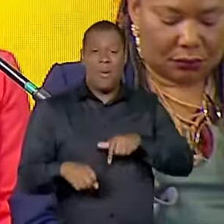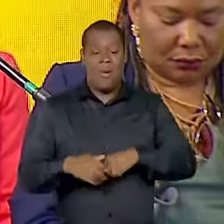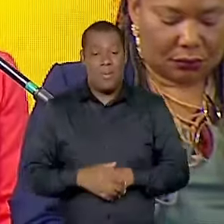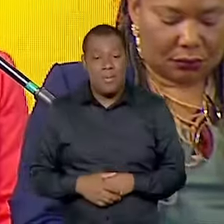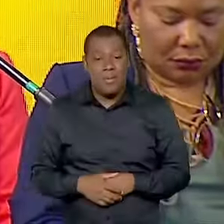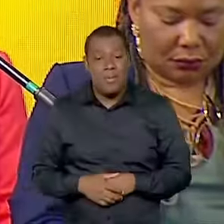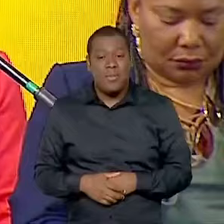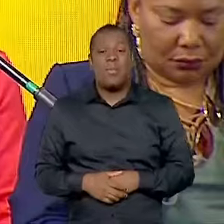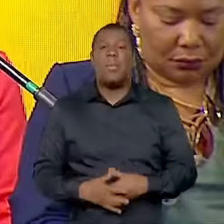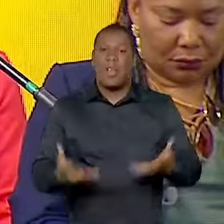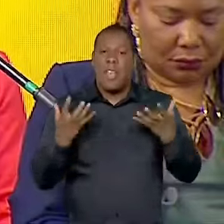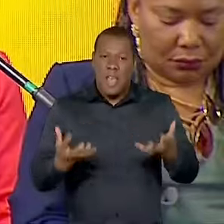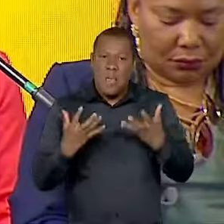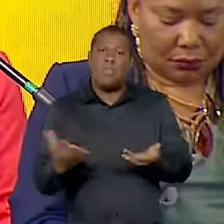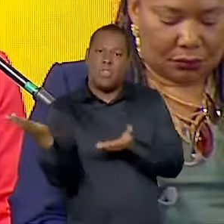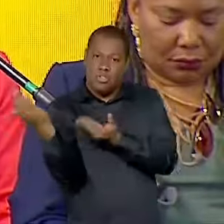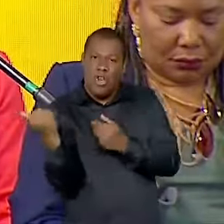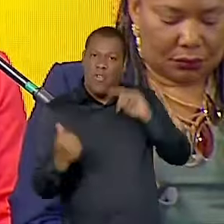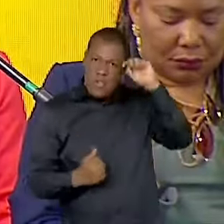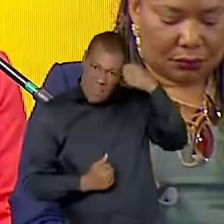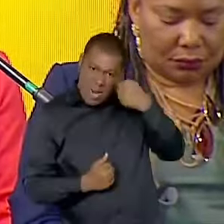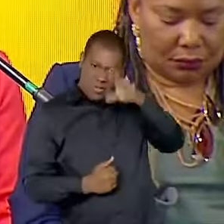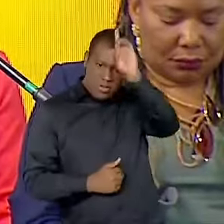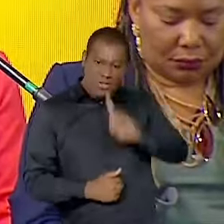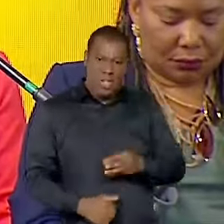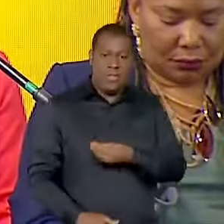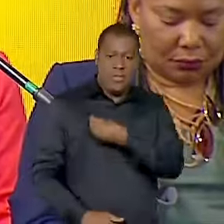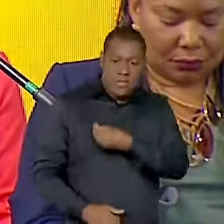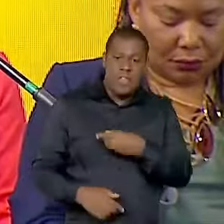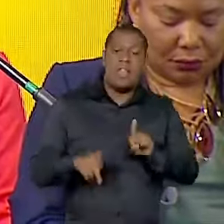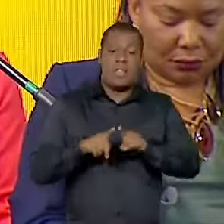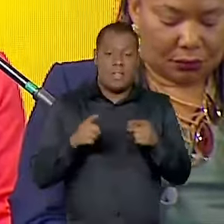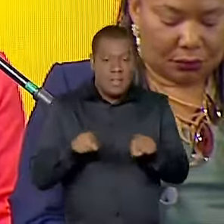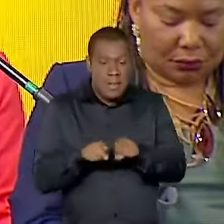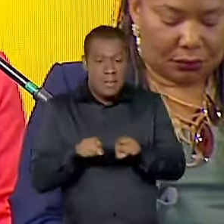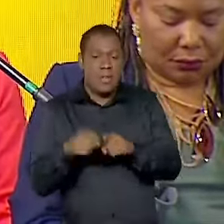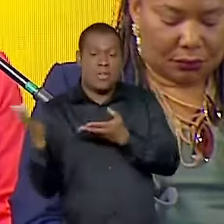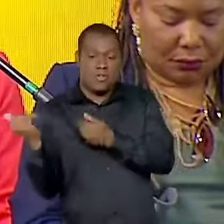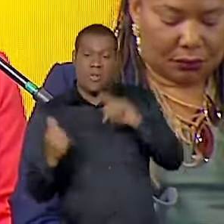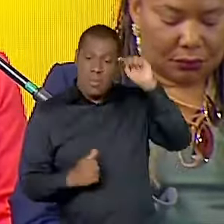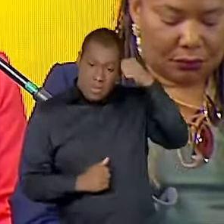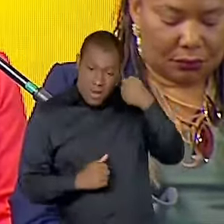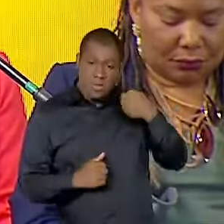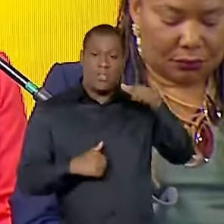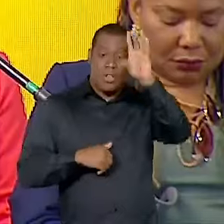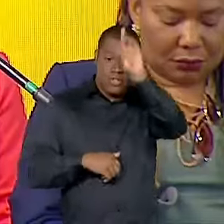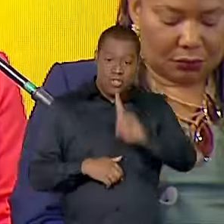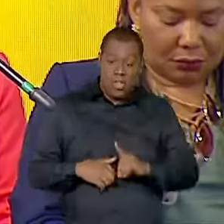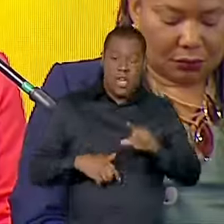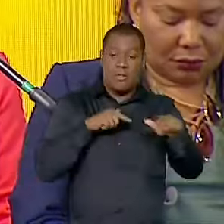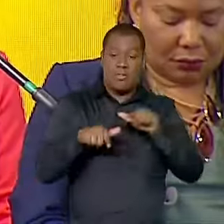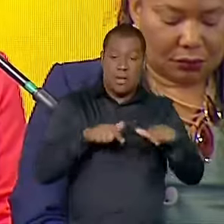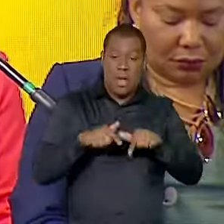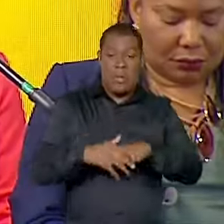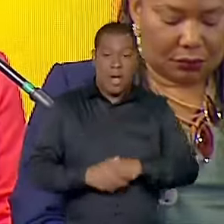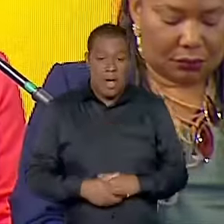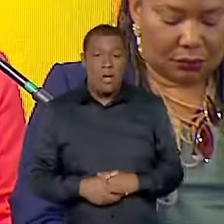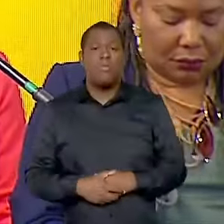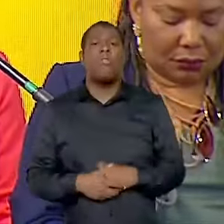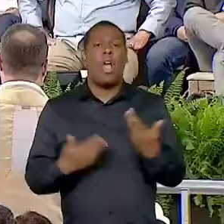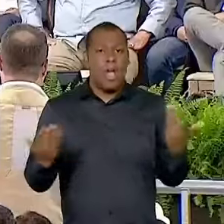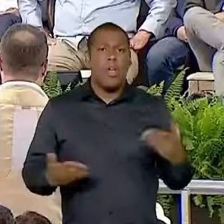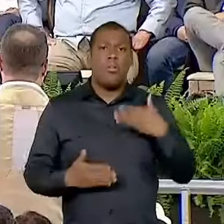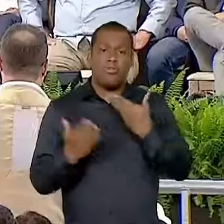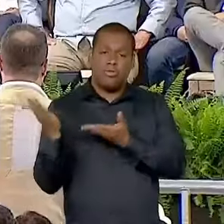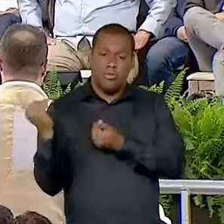Nós queremos continuar vivos, mas nós queremos emprego digno, nós queremos poder opinar sobre os rumos do Brasil.